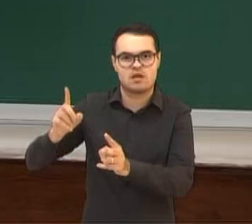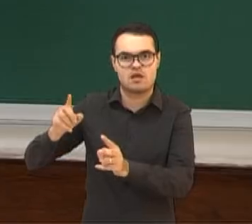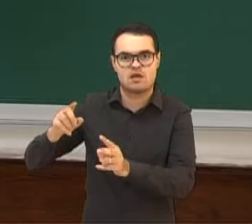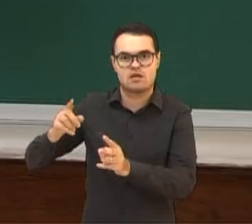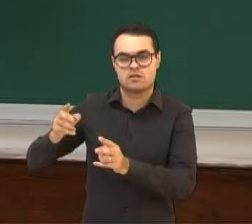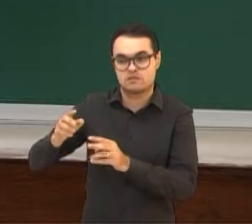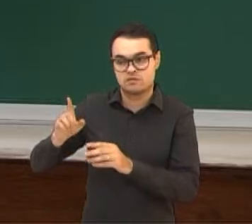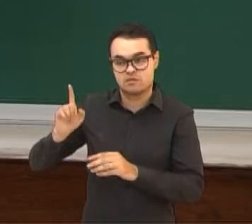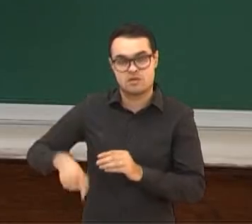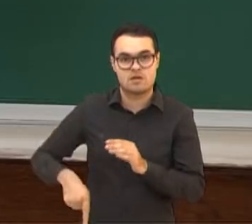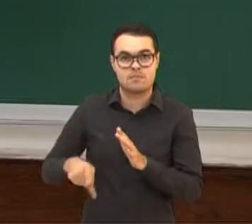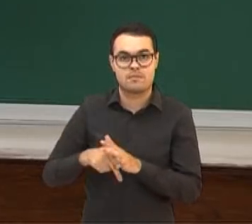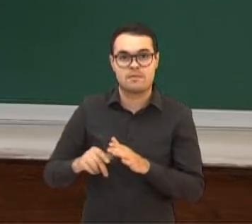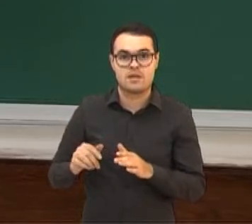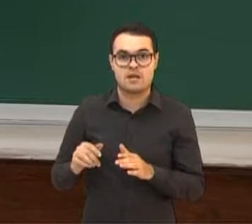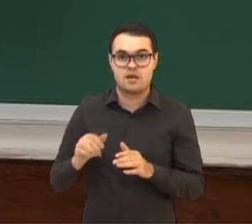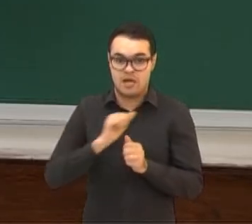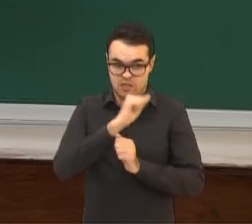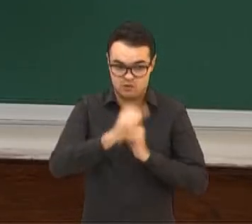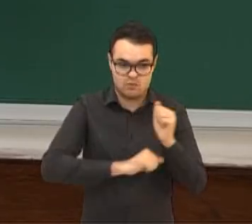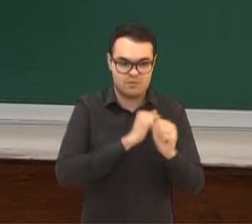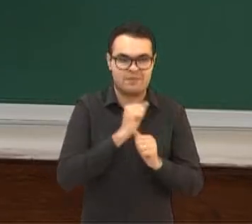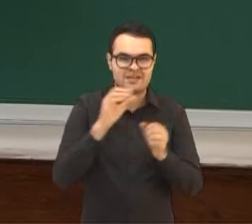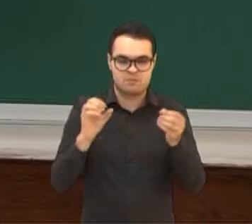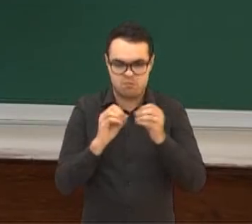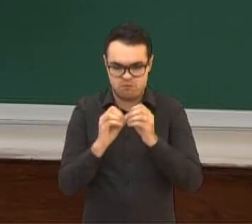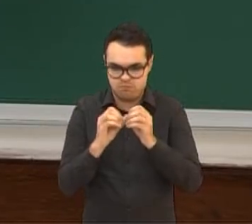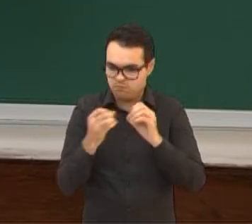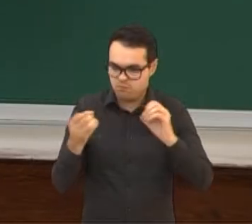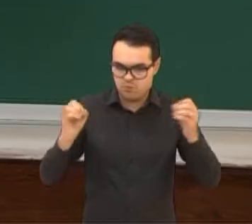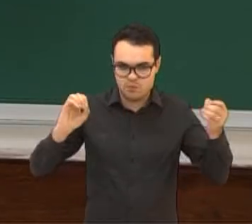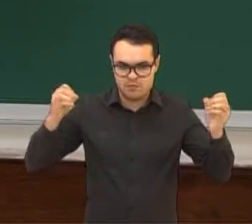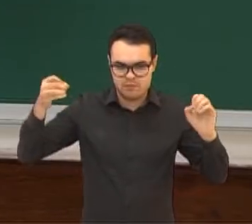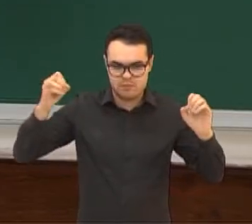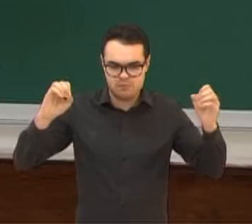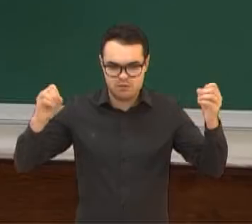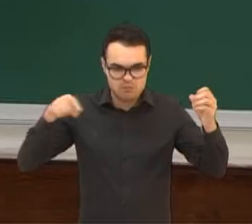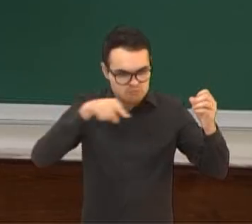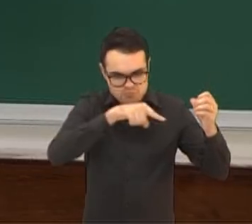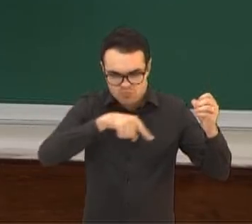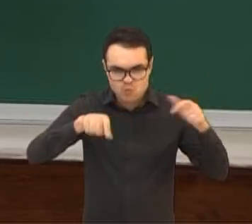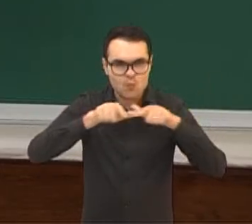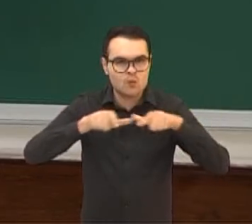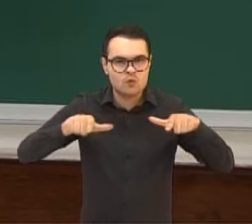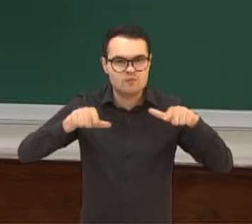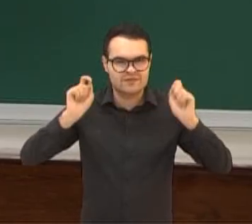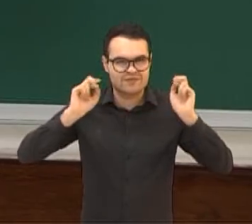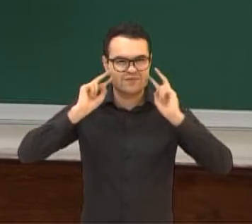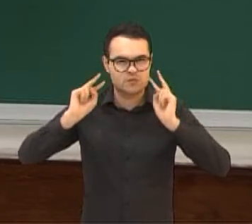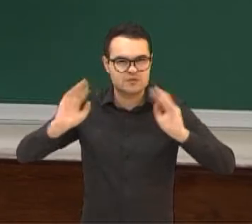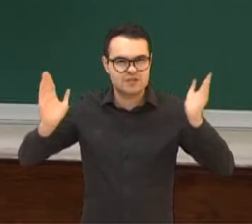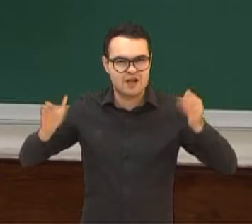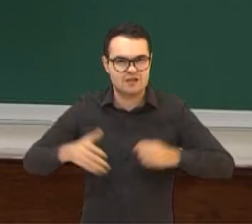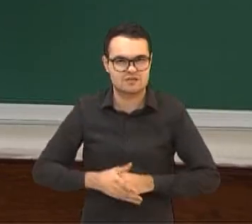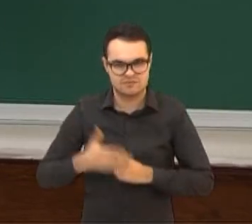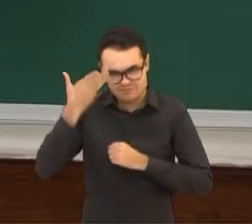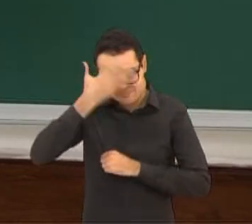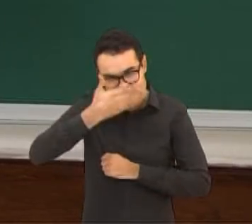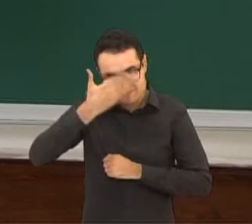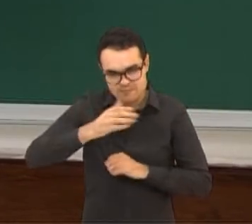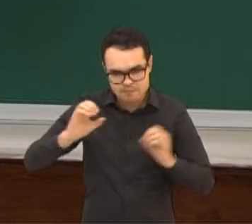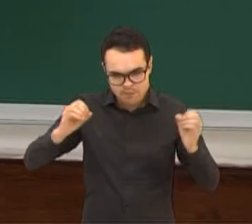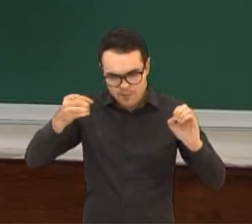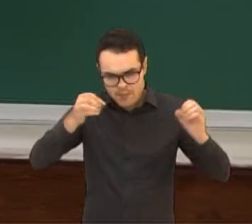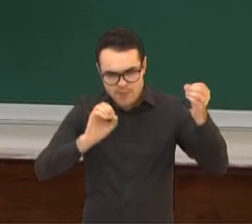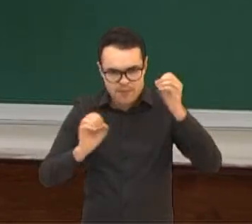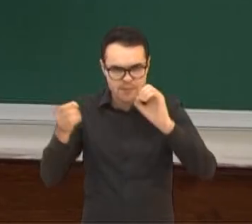tem mais espaço vazio entre os átomos do que espaço ocupado por matéria. Você já deve ter ouvido falar alguma vez que